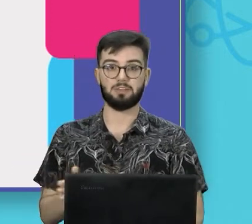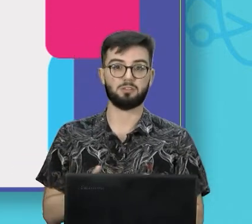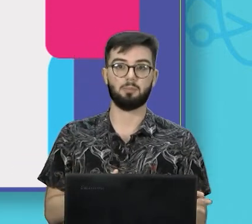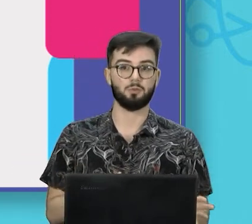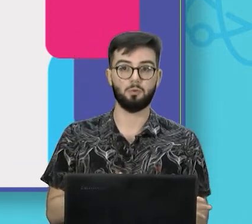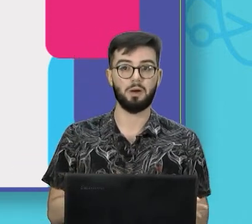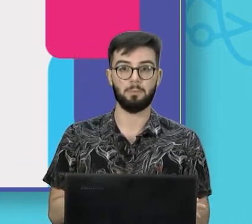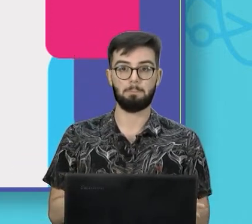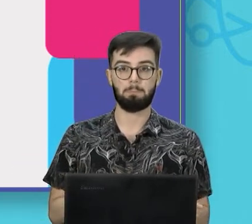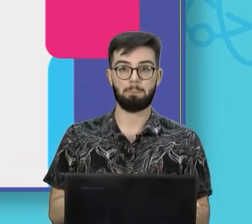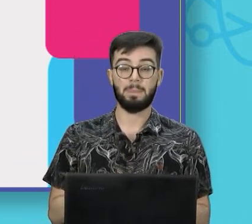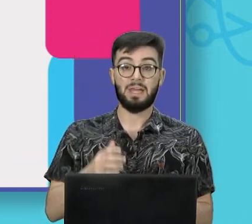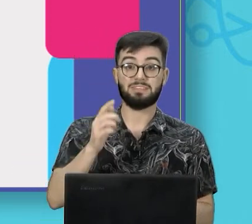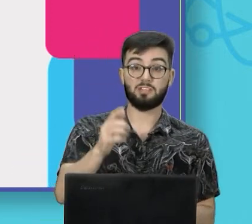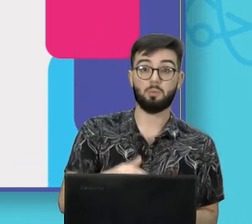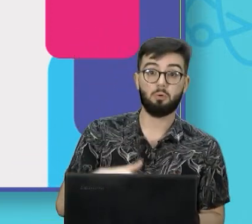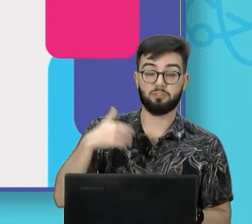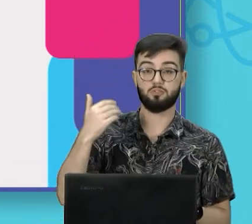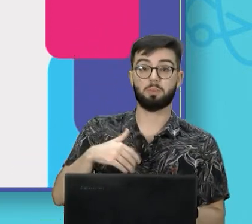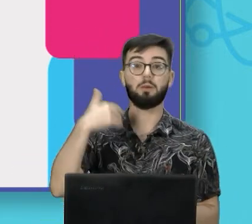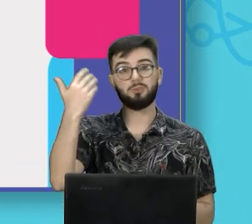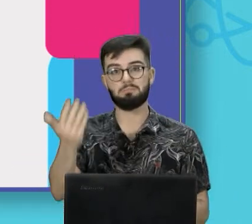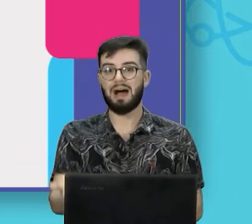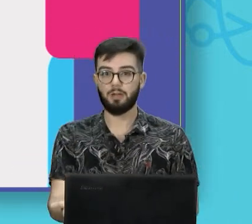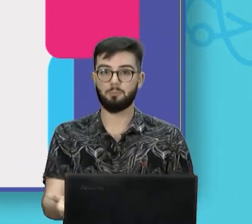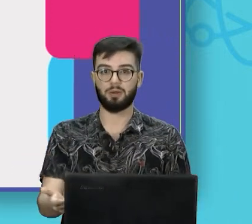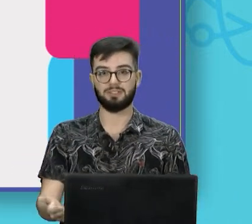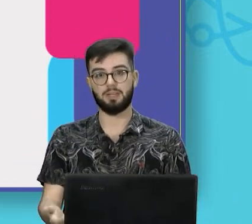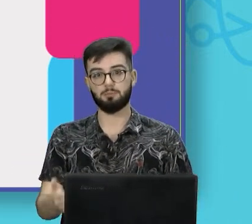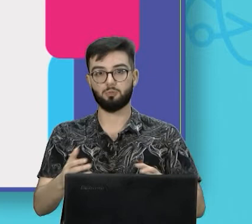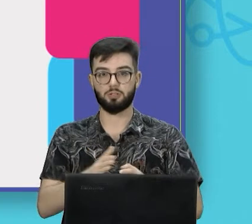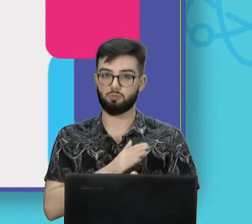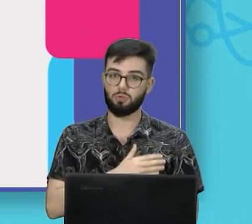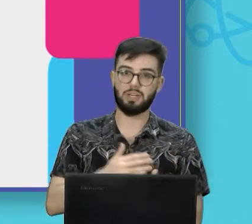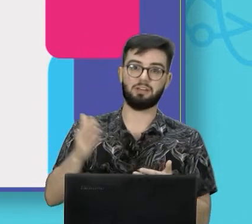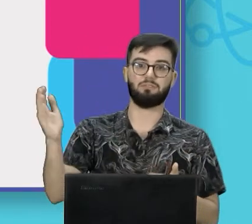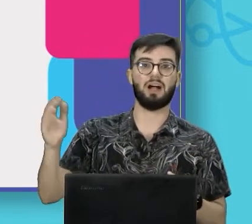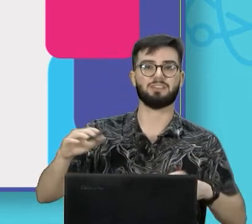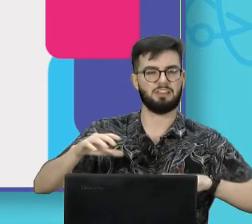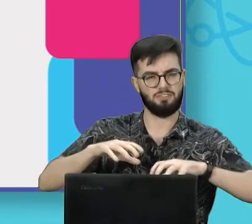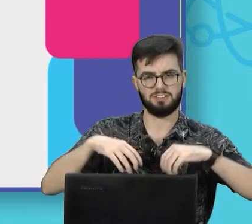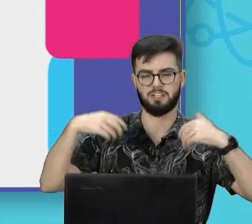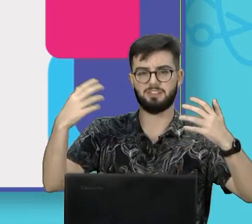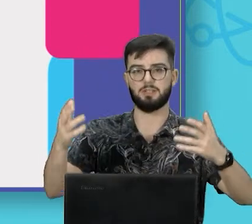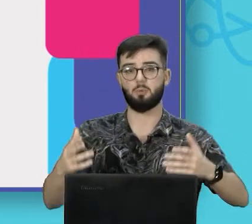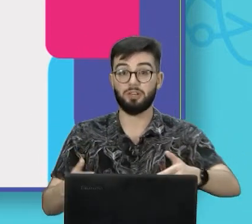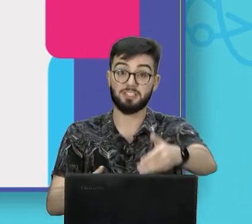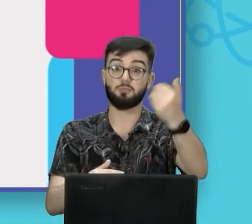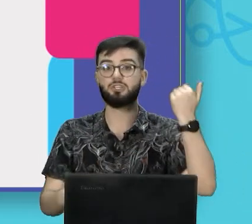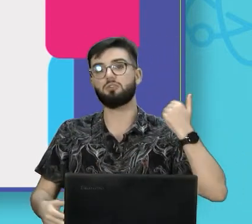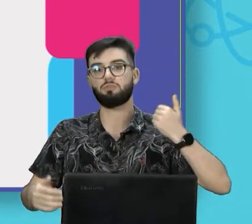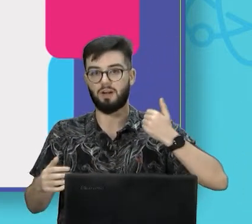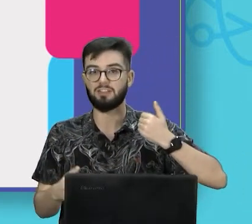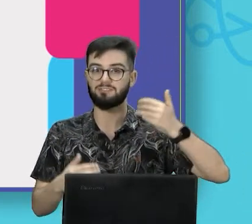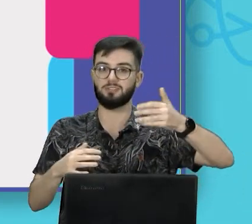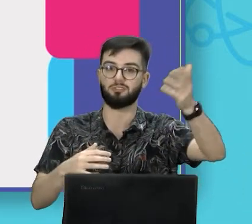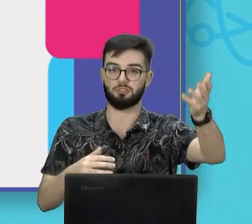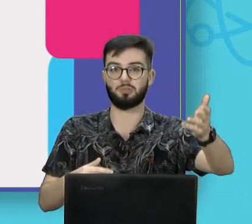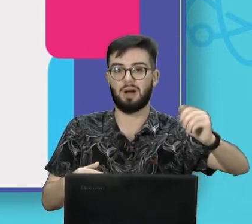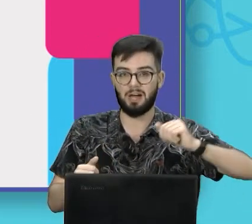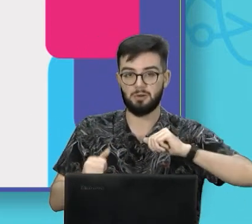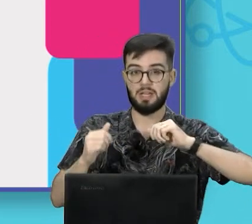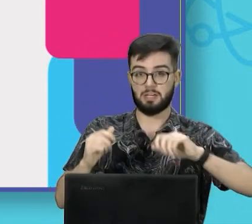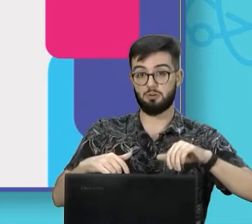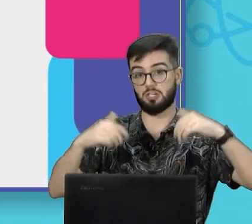rural apenas o trabalhador humano nas comemorações do 1º de Maio por exemplo durante toda a Era Vargas que ele fazia grandes cerimônia exatamente do